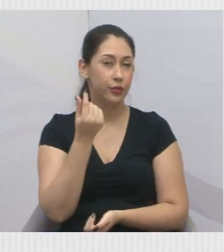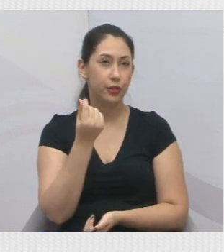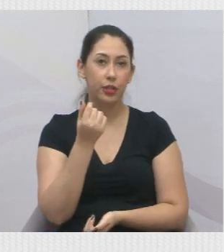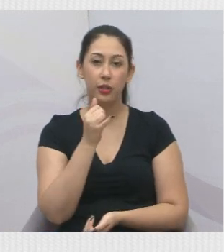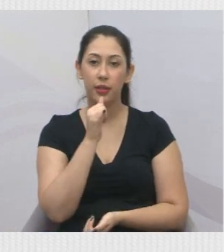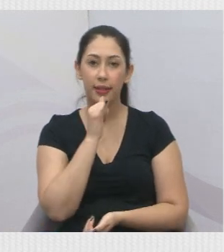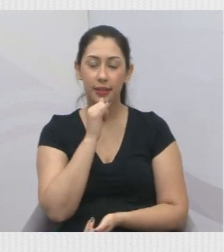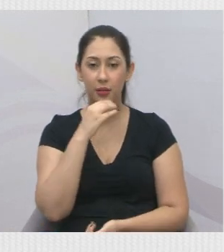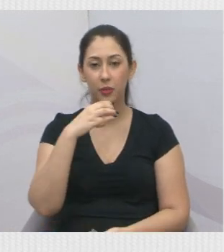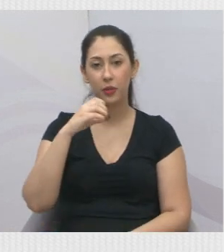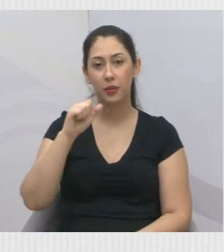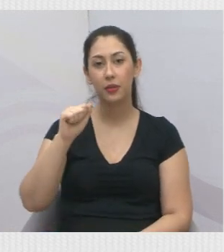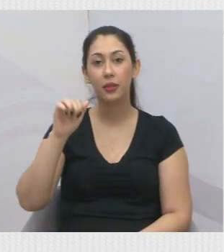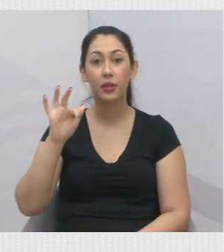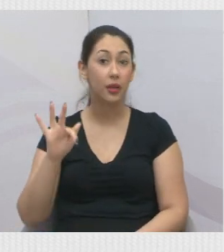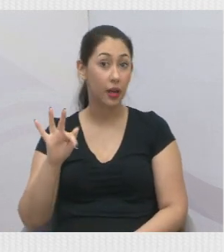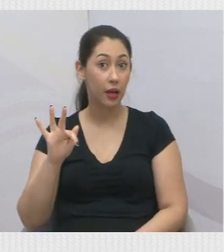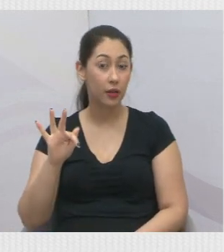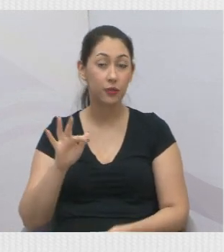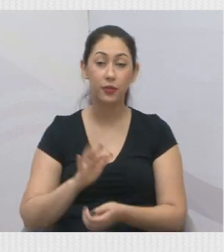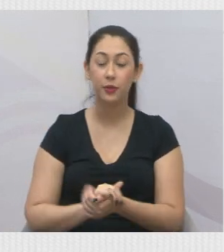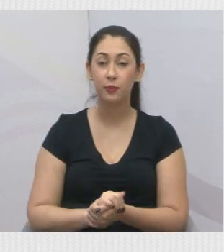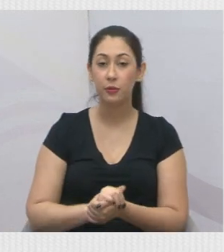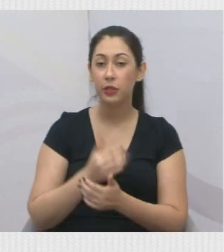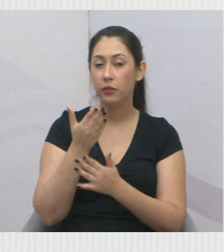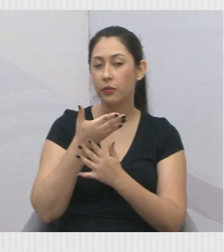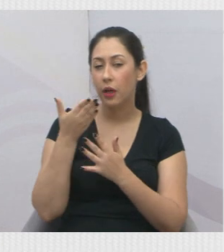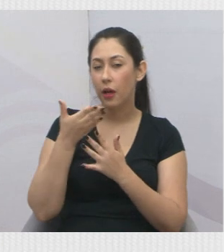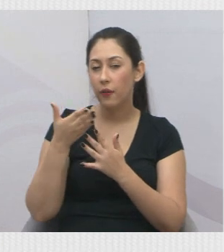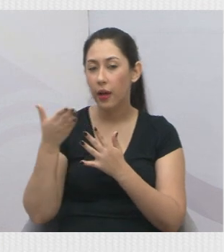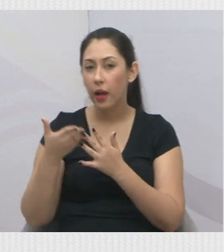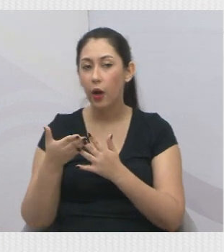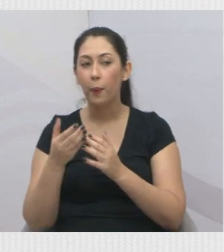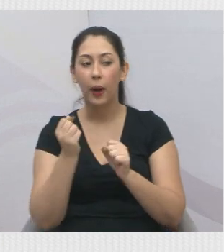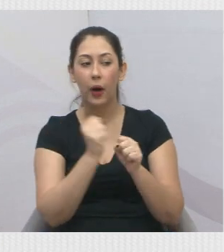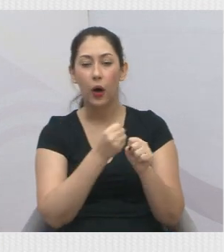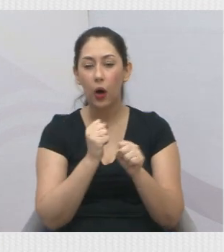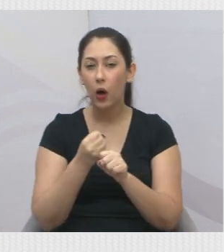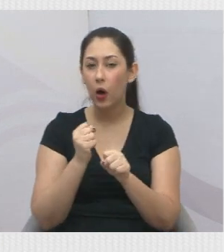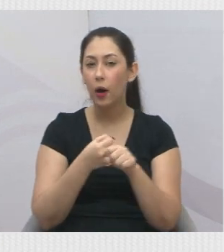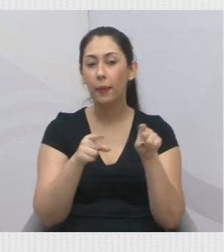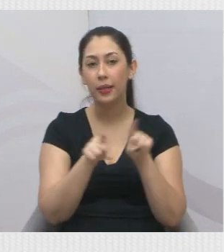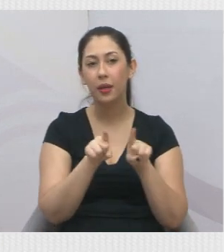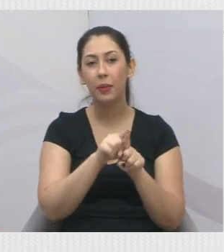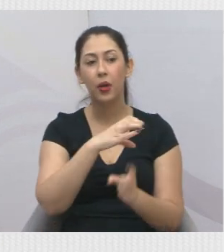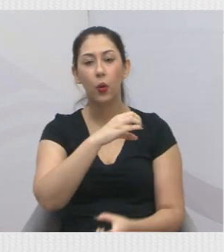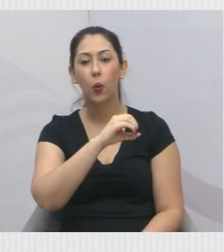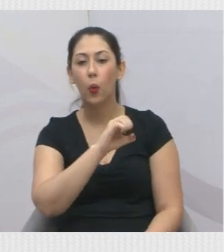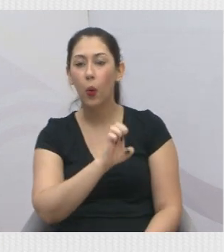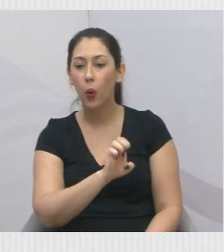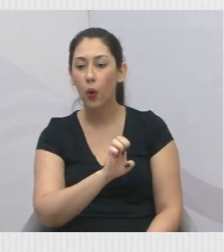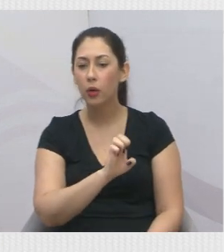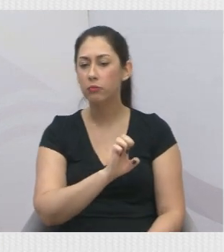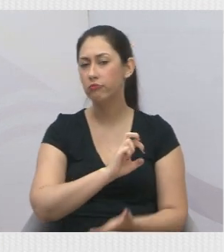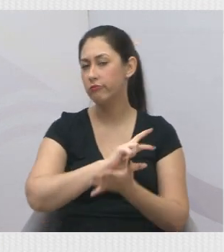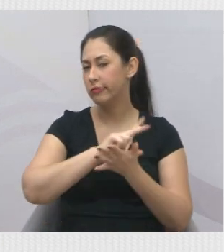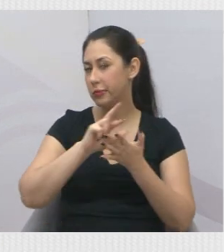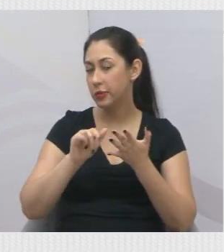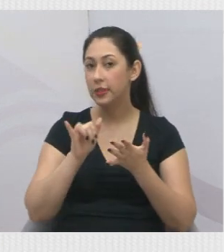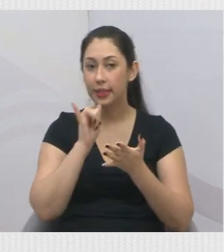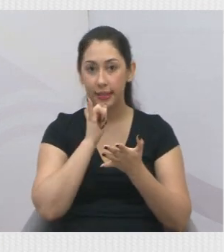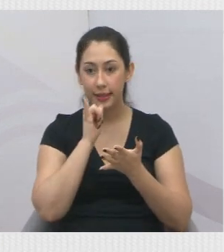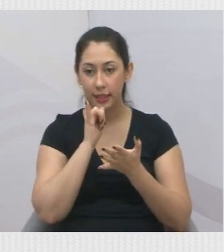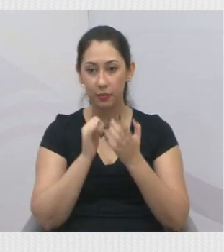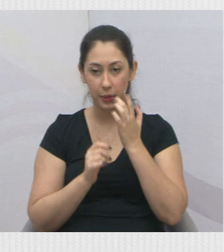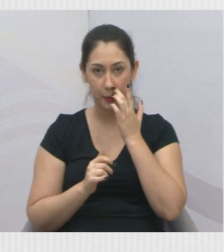exemplo, do CAF, que é aquele recurso de financiamento para obras viárias do município, o COE, por exemplo. Então, são alguns exemplos que eu posso citar que está dentro da operação